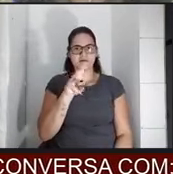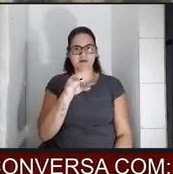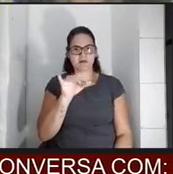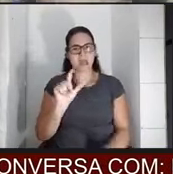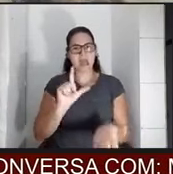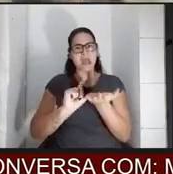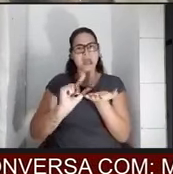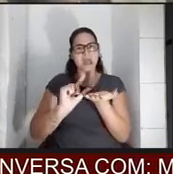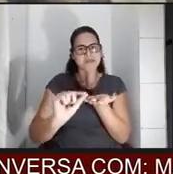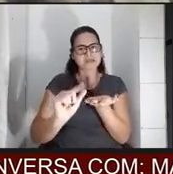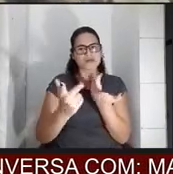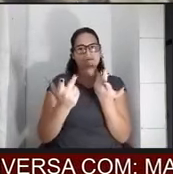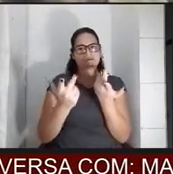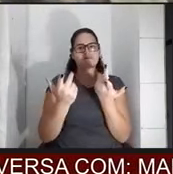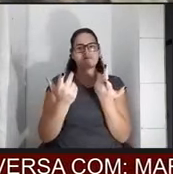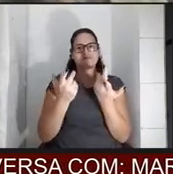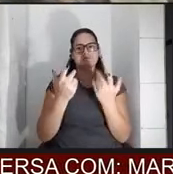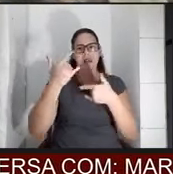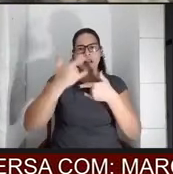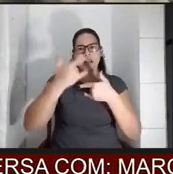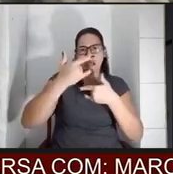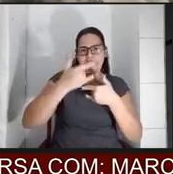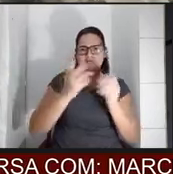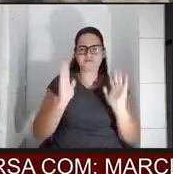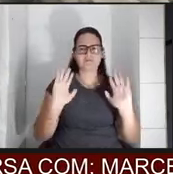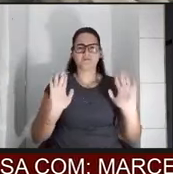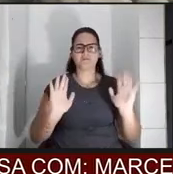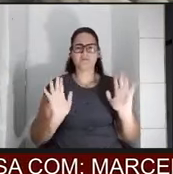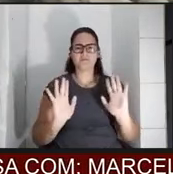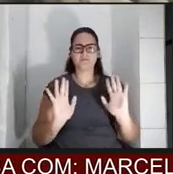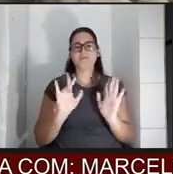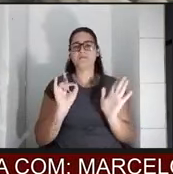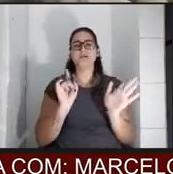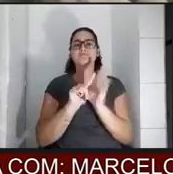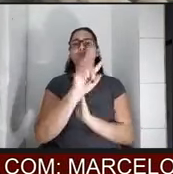Artigos, falas, lives. E a pergunta que